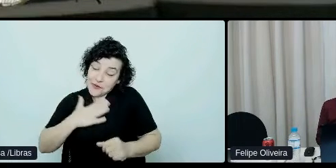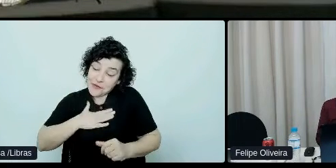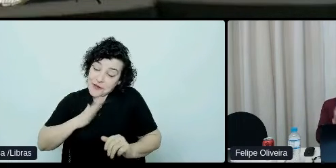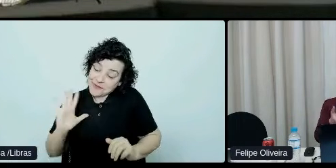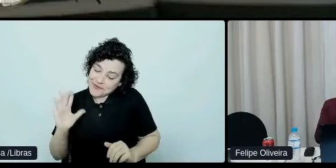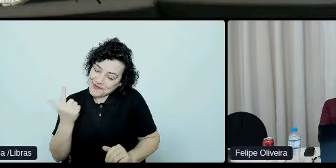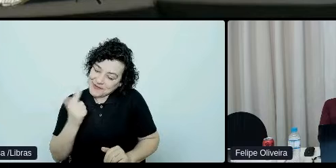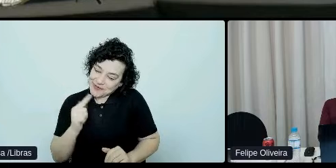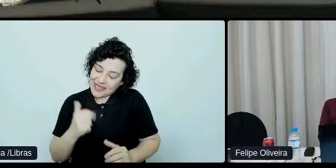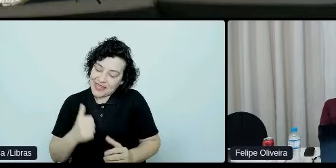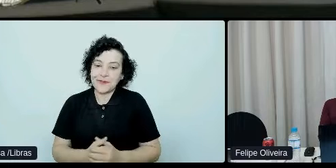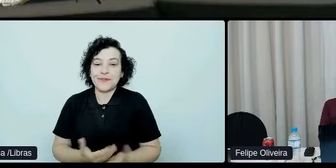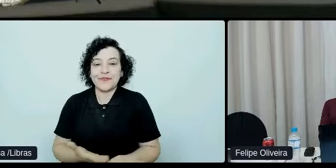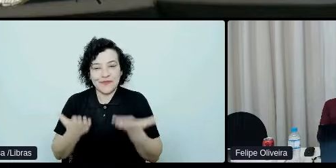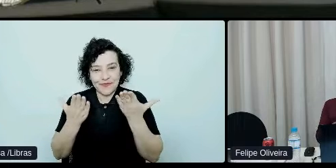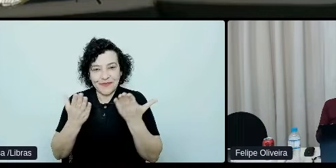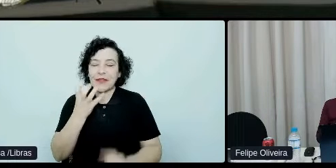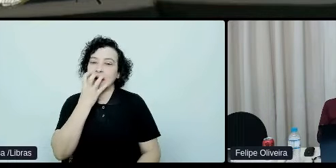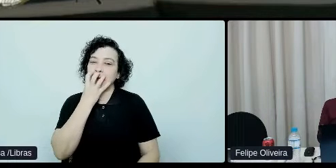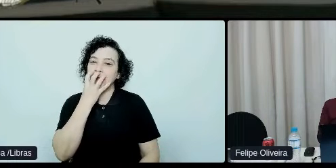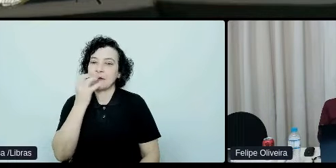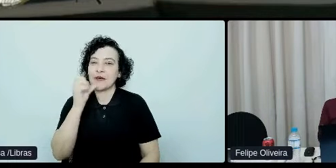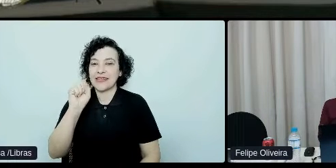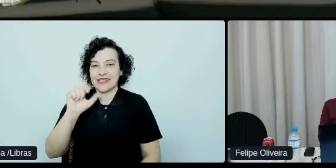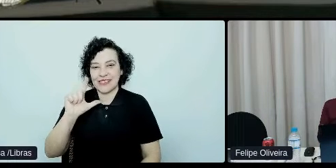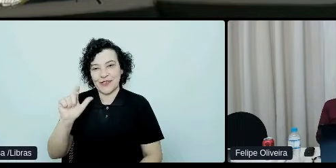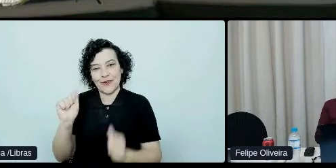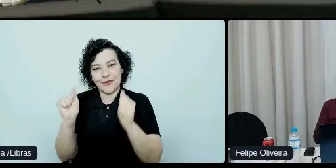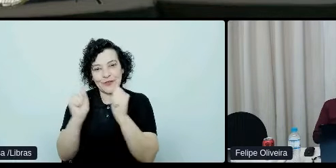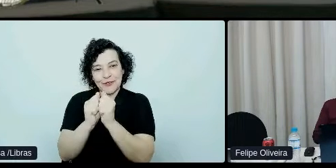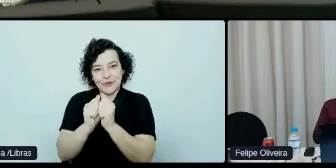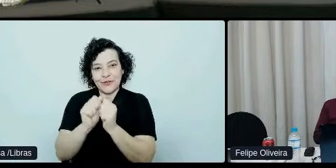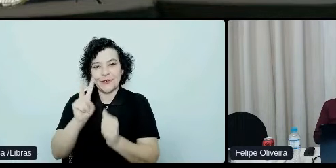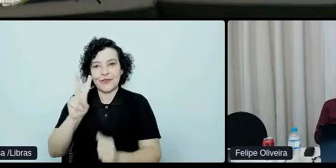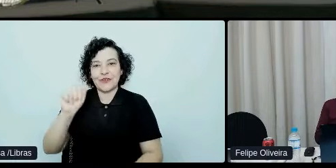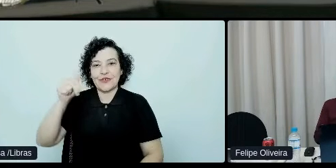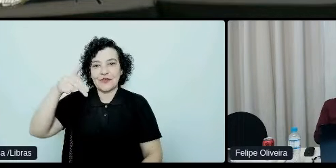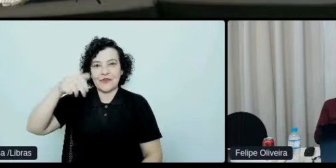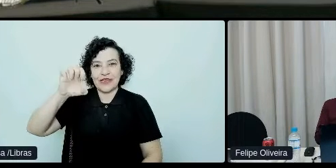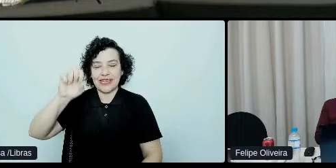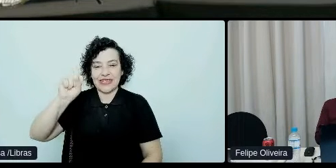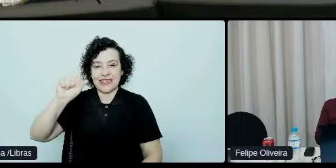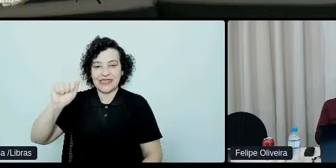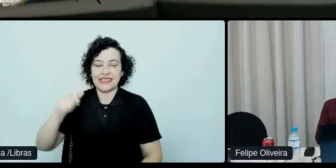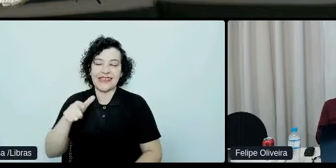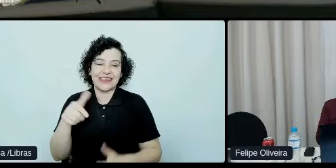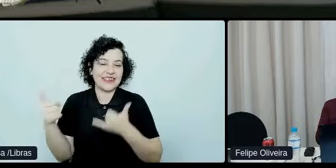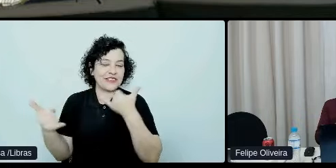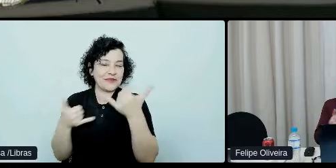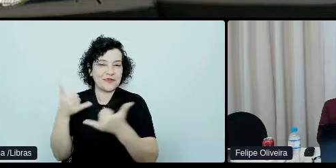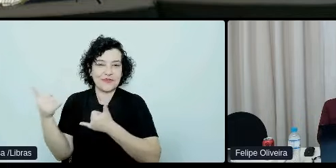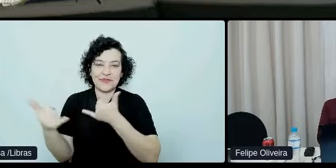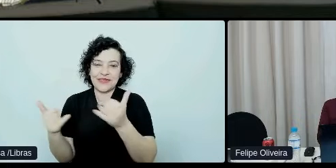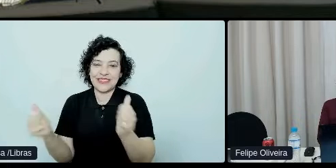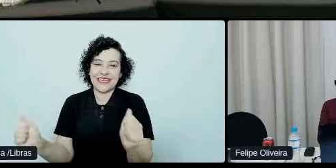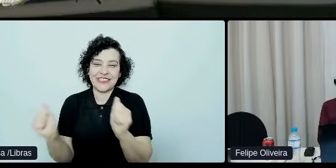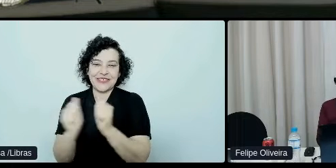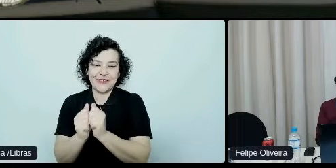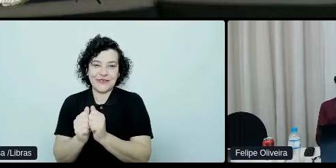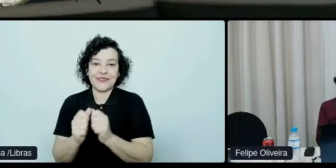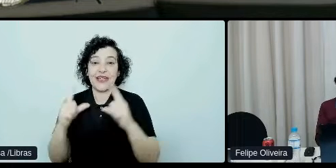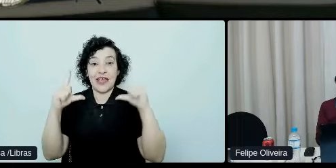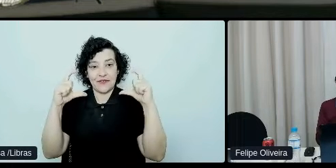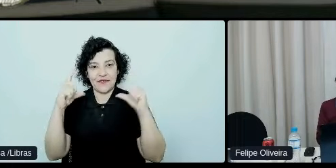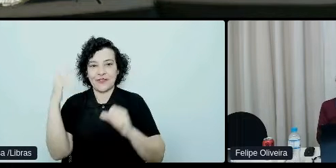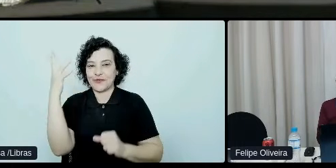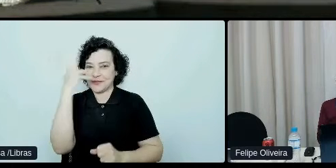estamos aí. Aí a Sol, como vocês viram ali, tá lá com a Vanessa, mas a Sol a gente também brinca bastante aí. Essa é uma foto, a foto ficou bonita,